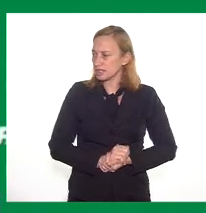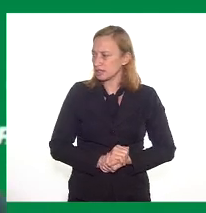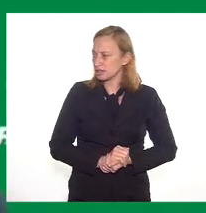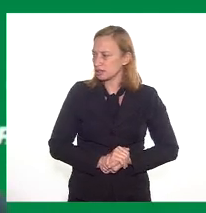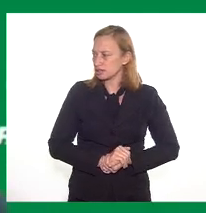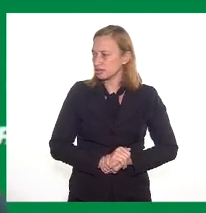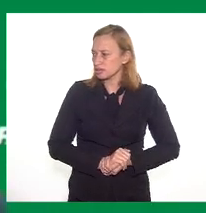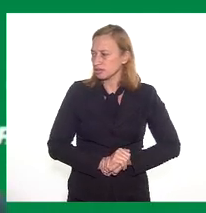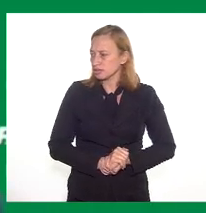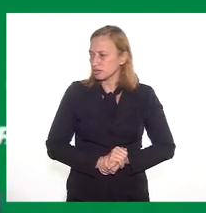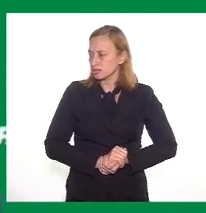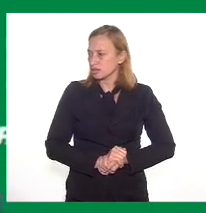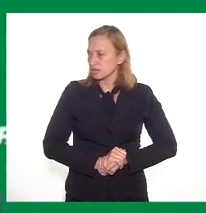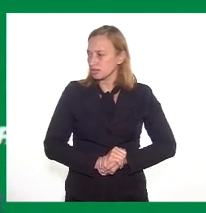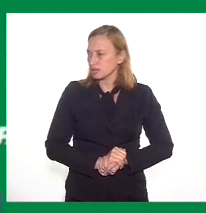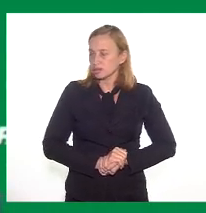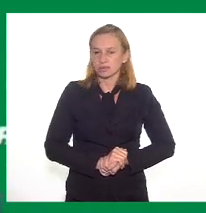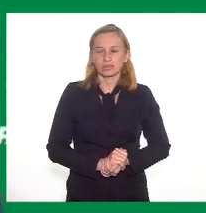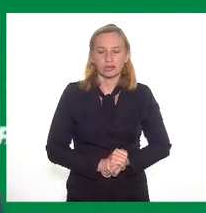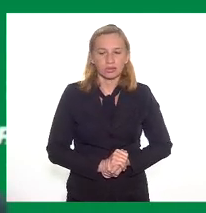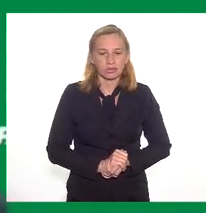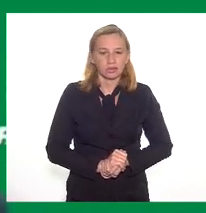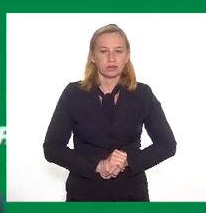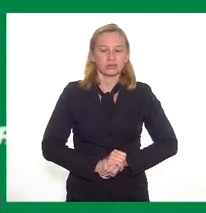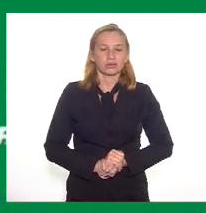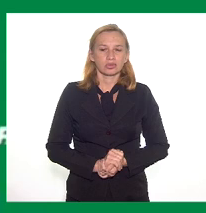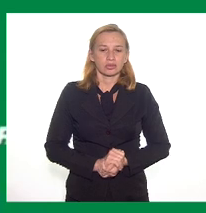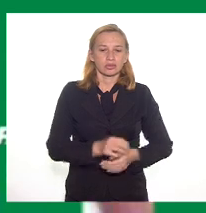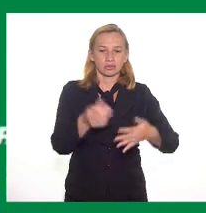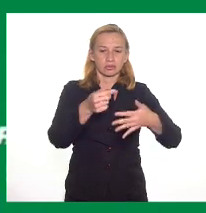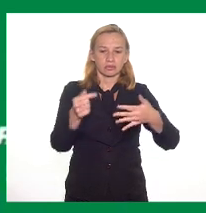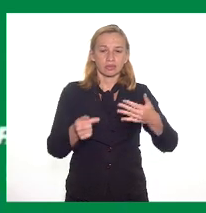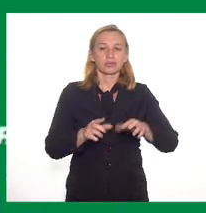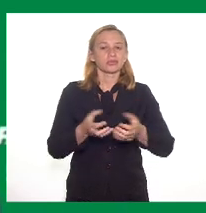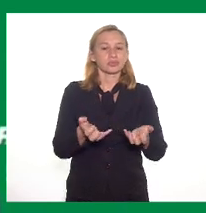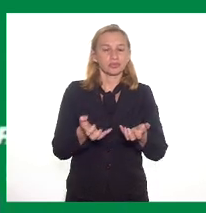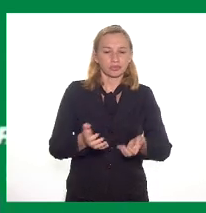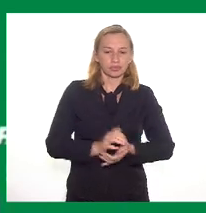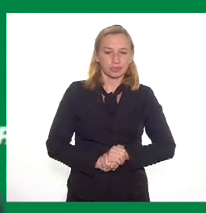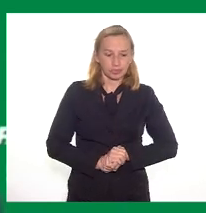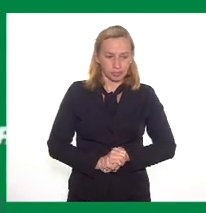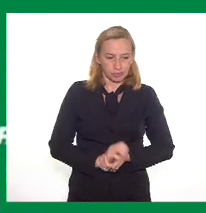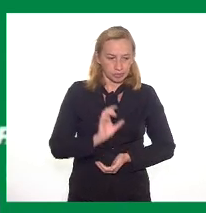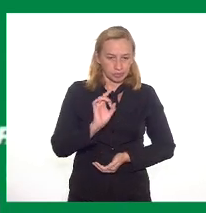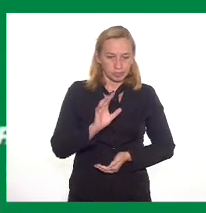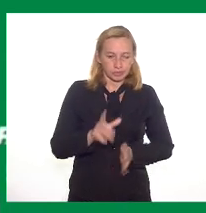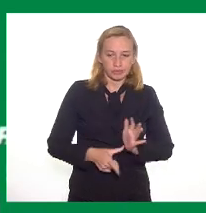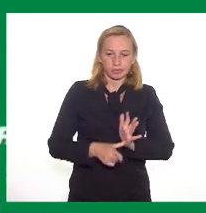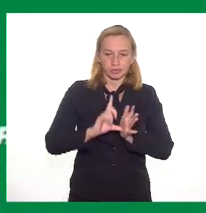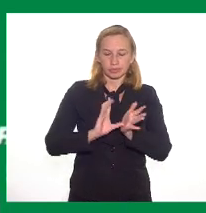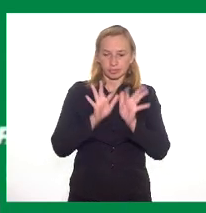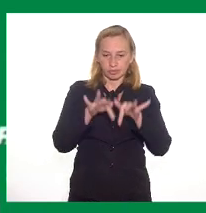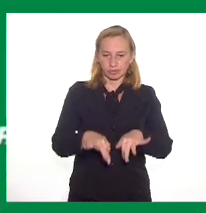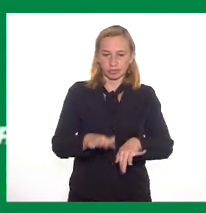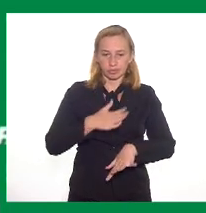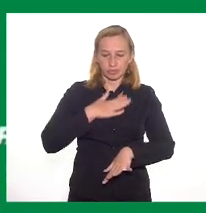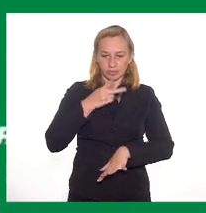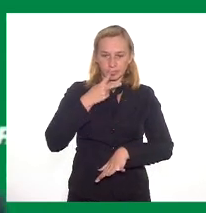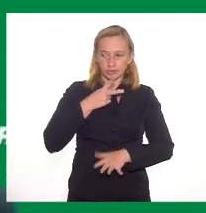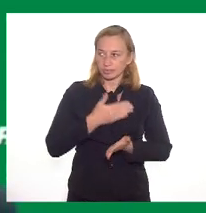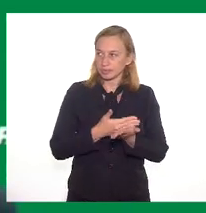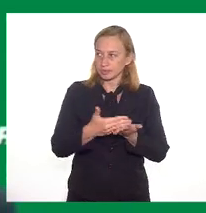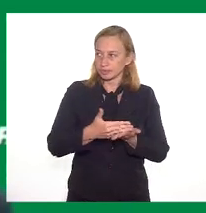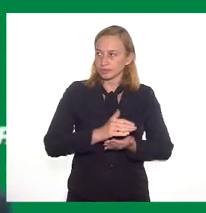Dan uma explanação mais detalhada. Mas eu queria só, assim, antes de fechar minha fala